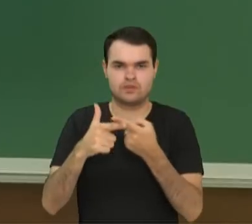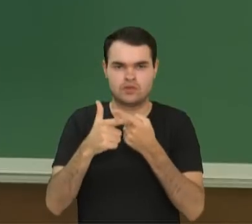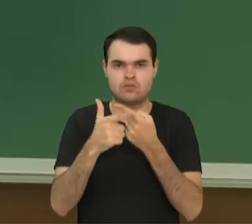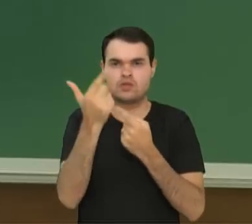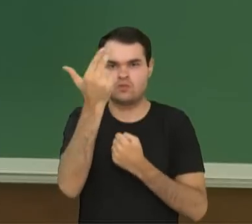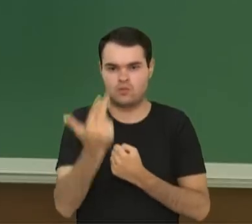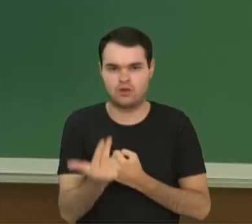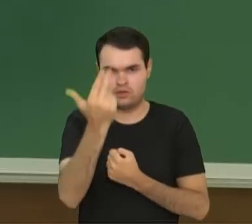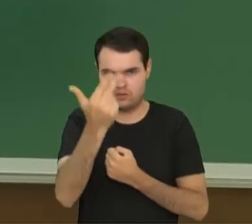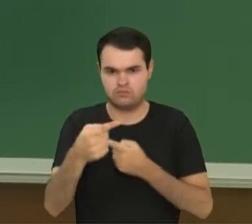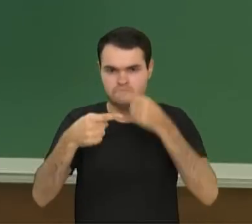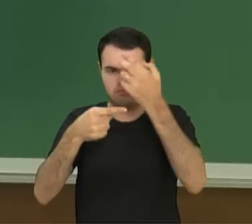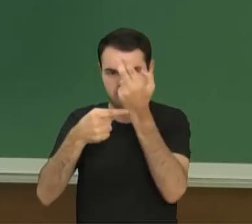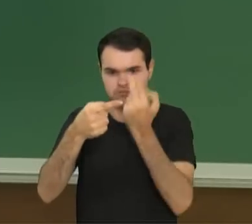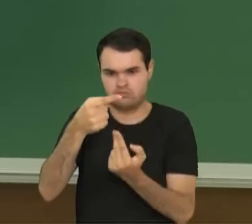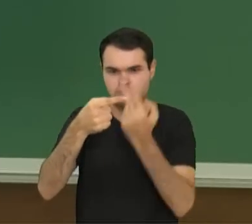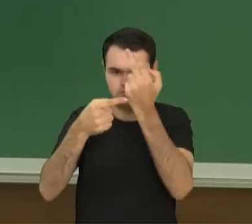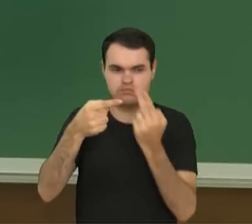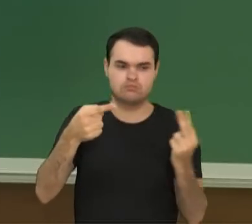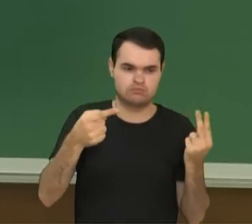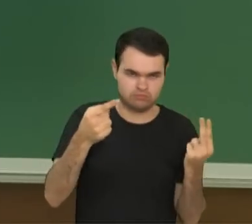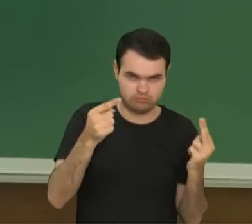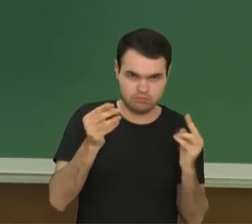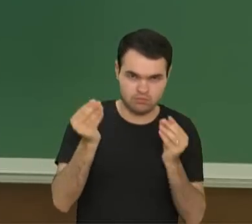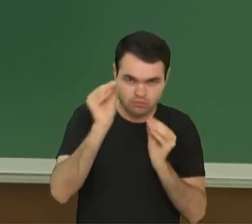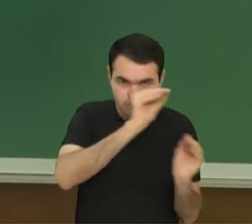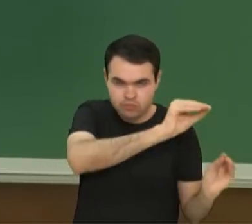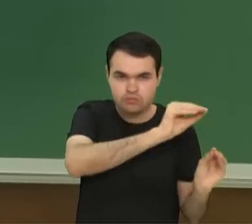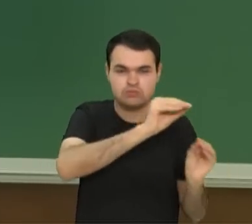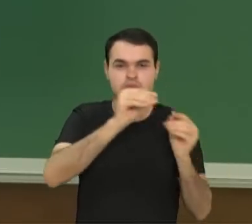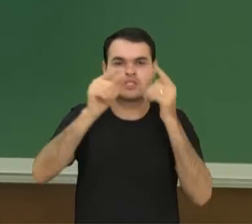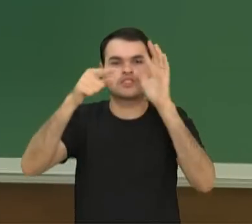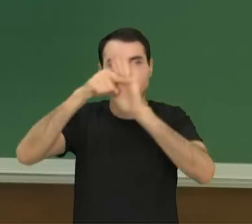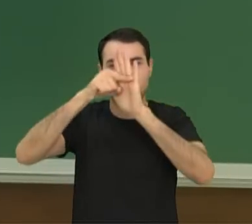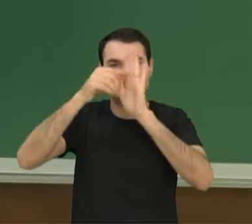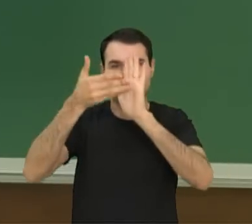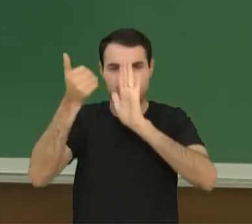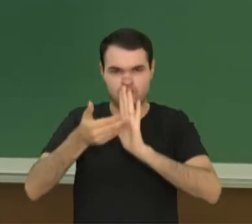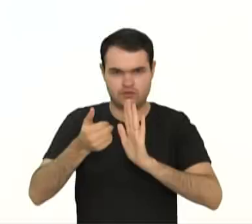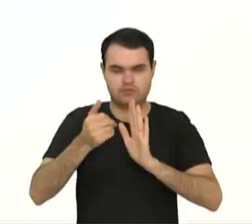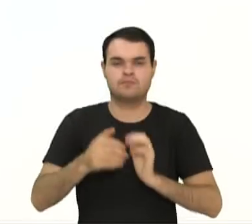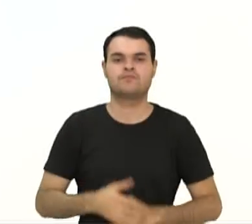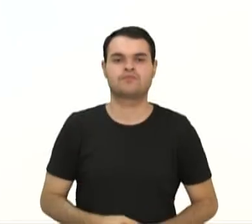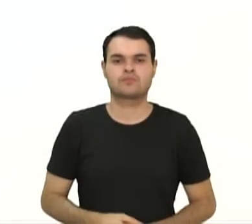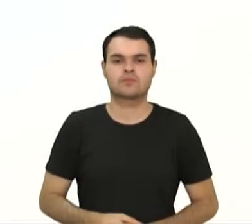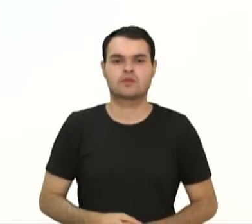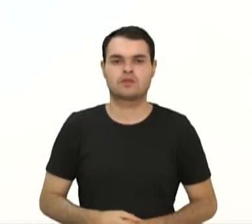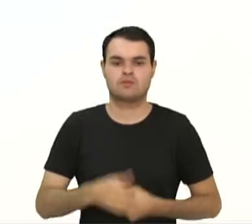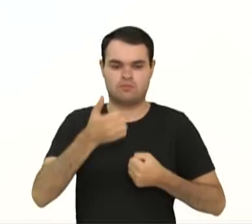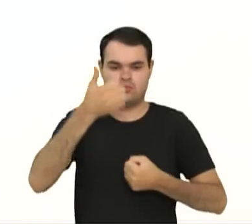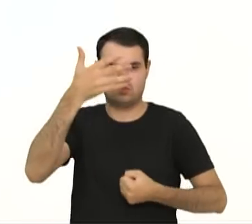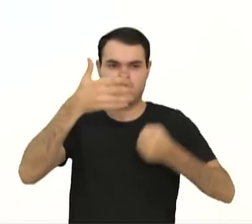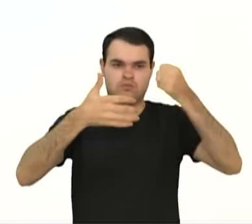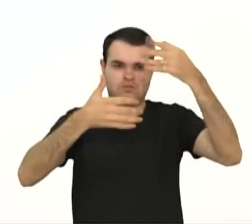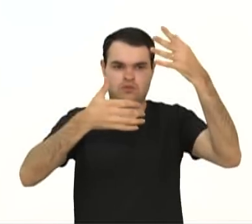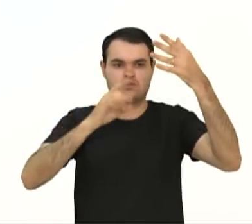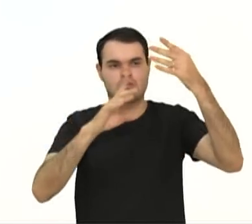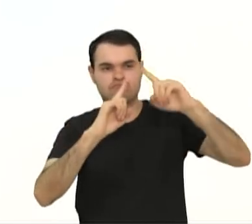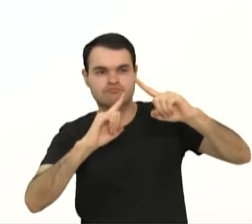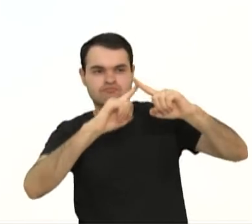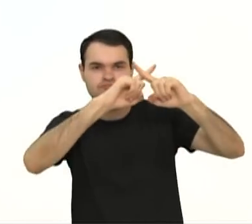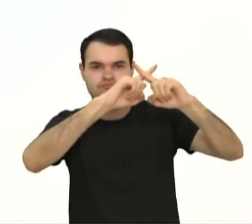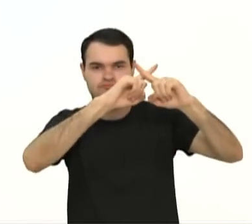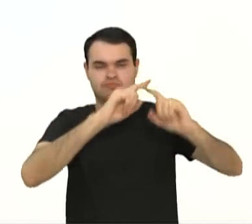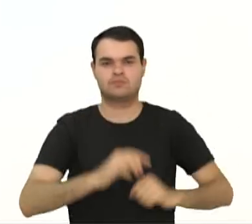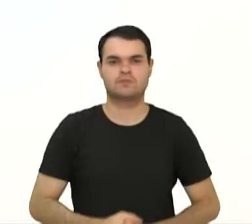iguais, repete a base e subtrai-se os expoentes. Potência de potência é só multiplicar os